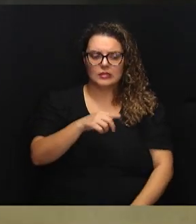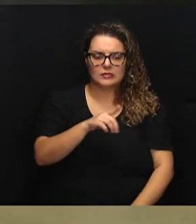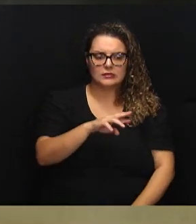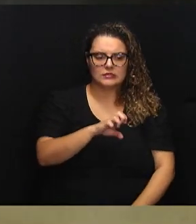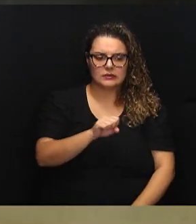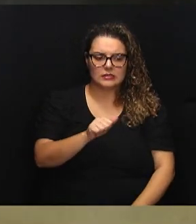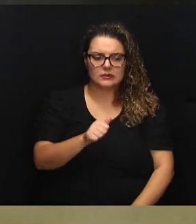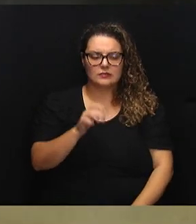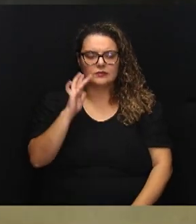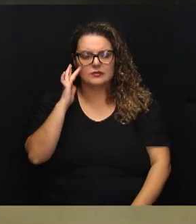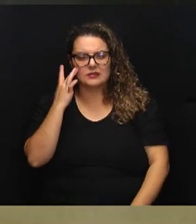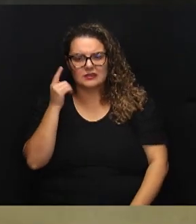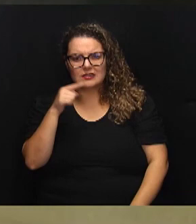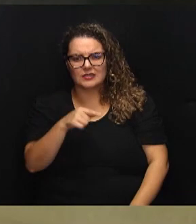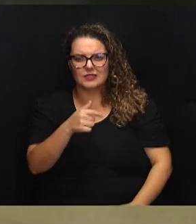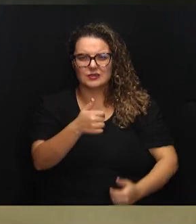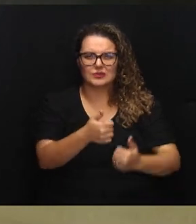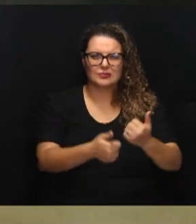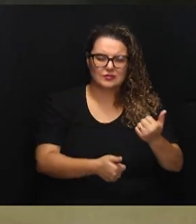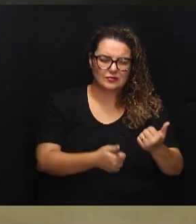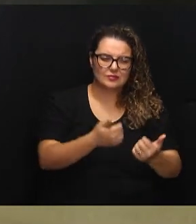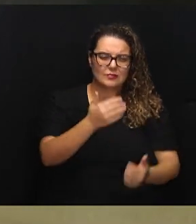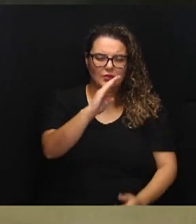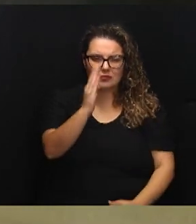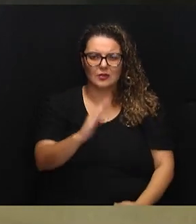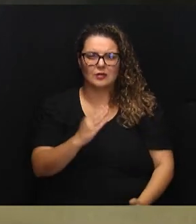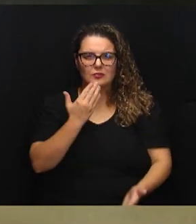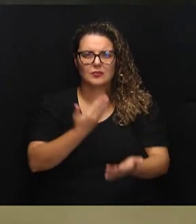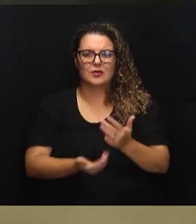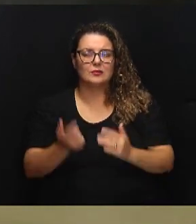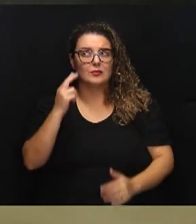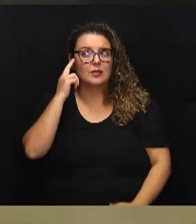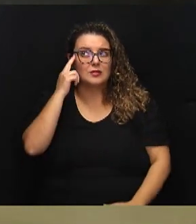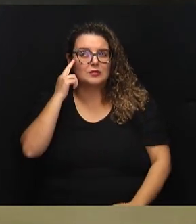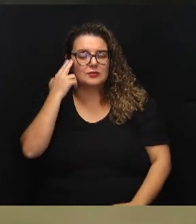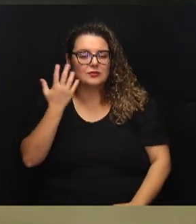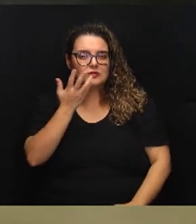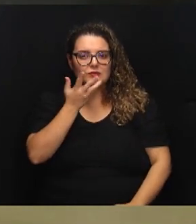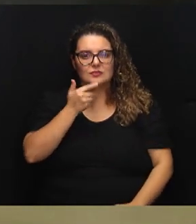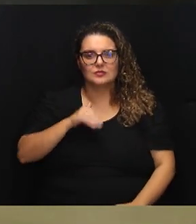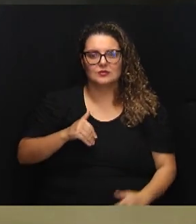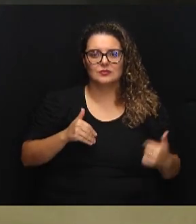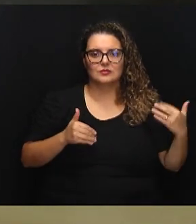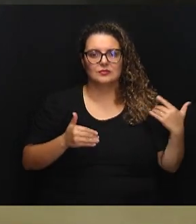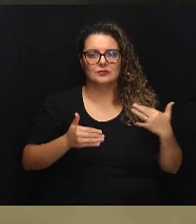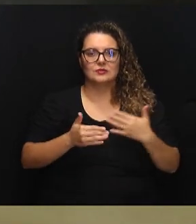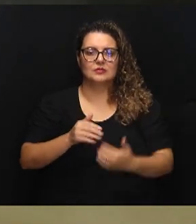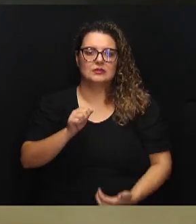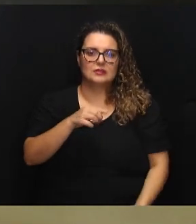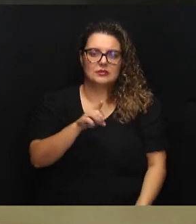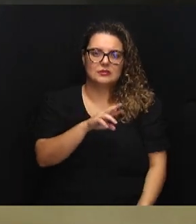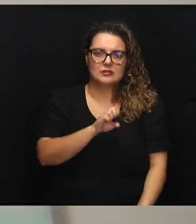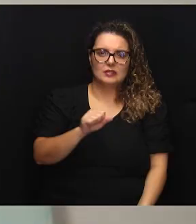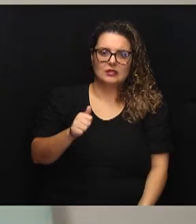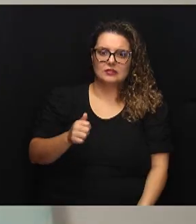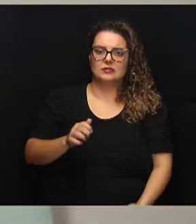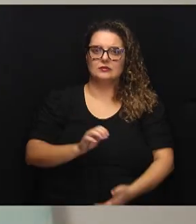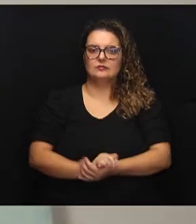futebol brasileiro ele perdeu espaço no imaginário infantil de uns tempos para cá, Andressa?